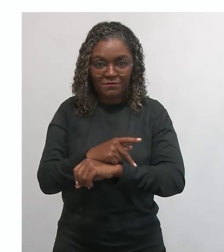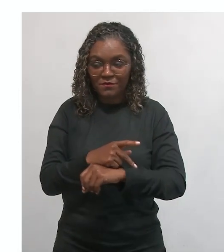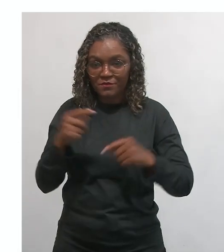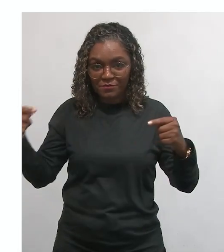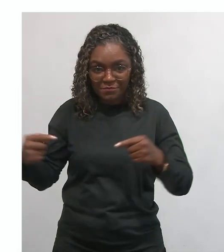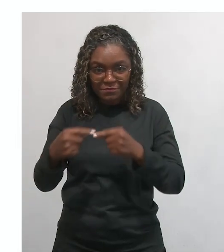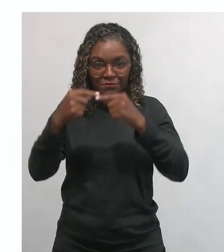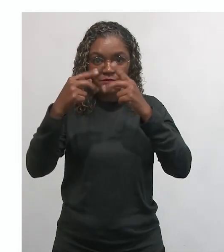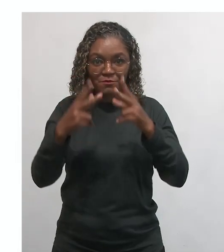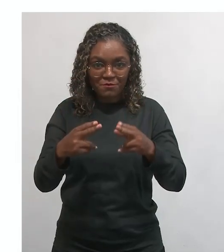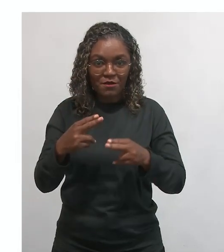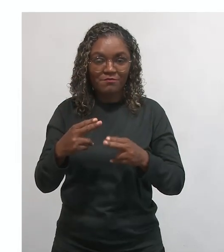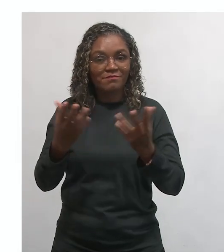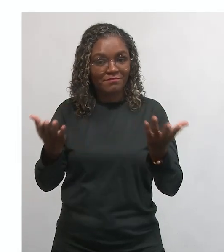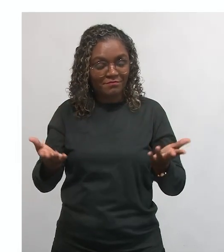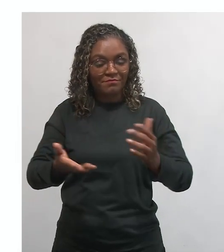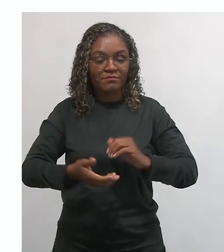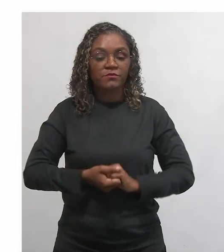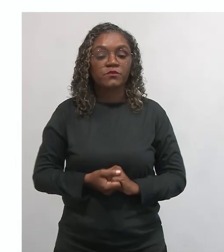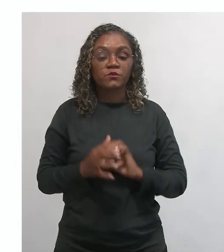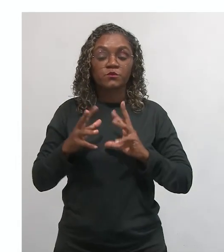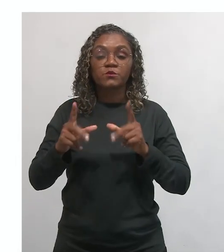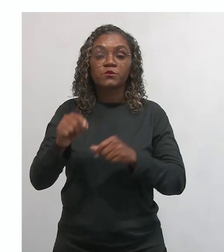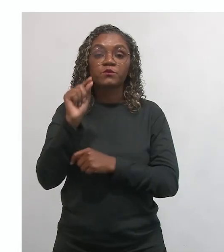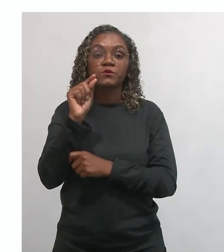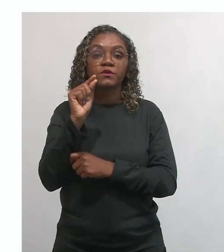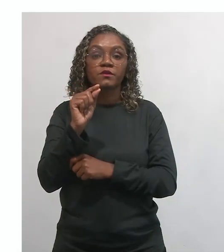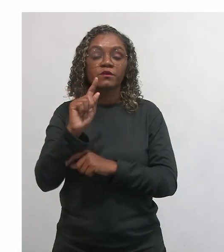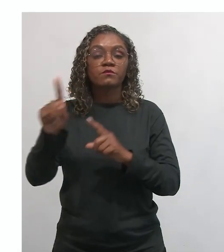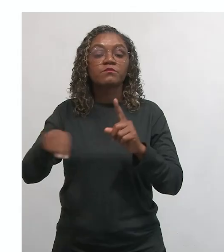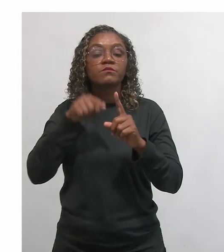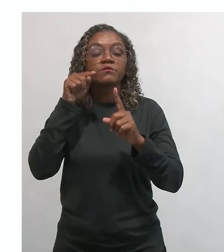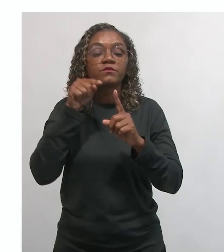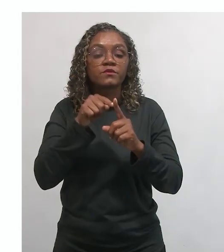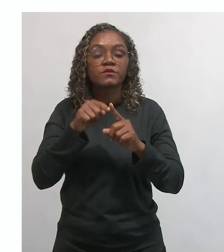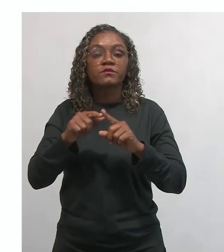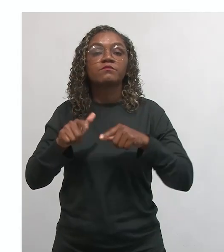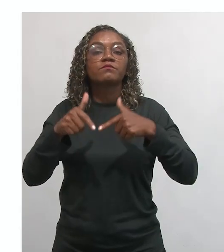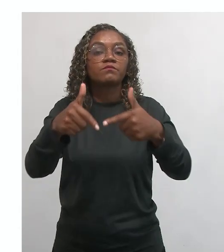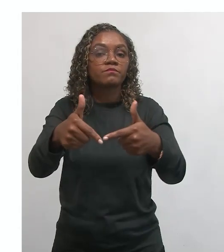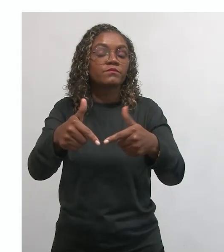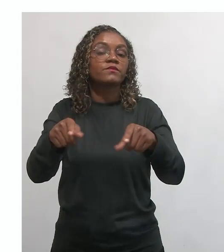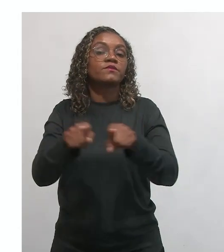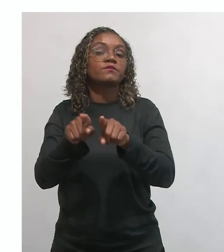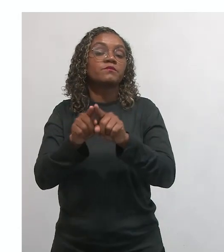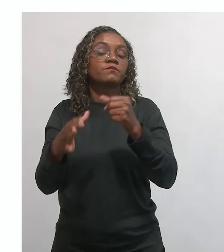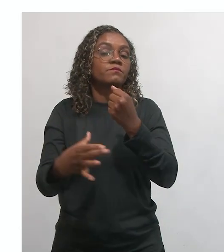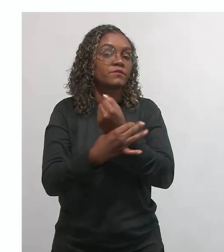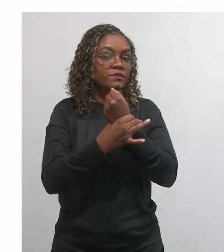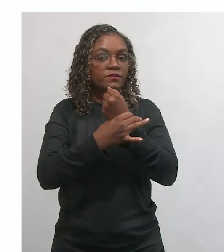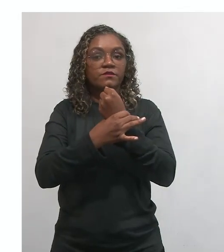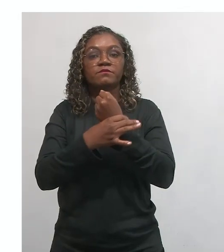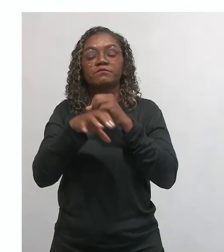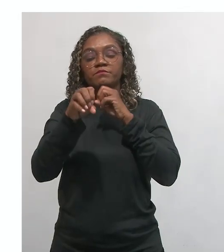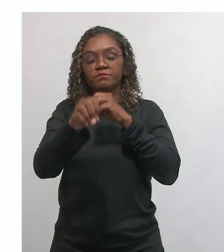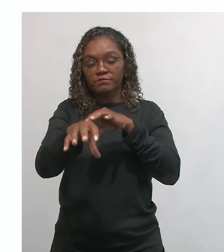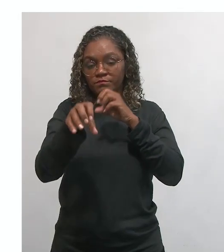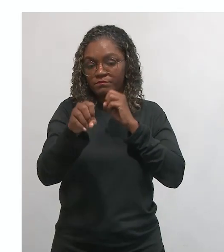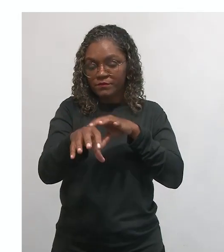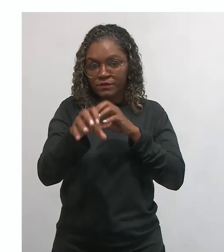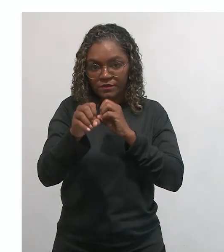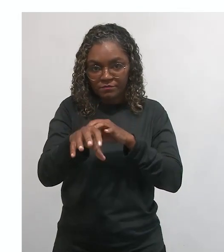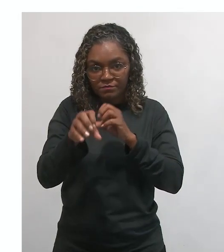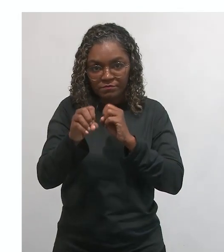tinha mencionado anteriormente a vocês. Tudo com uma intencionalidade de garantir o funcionamento